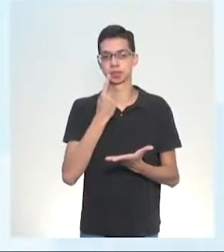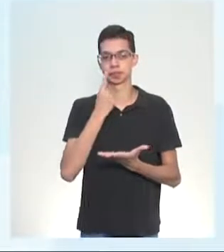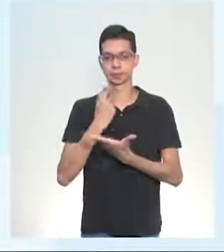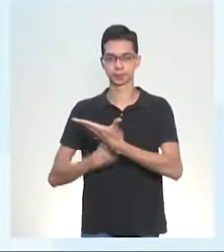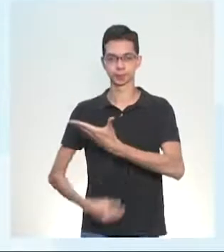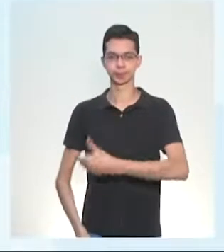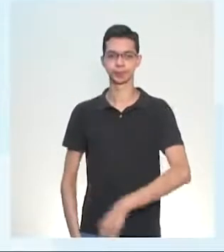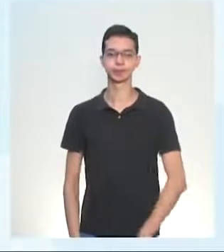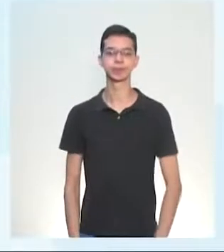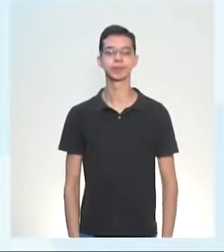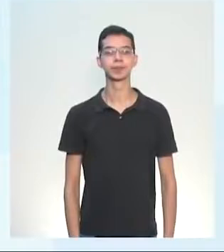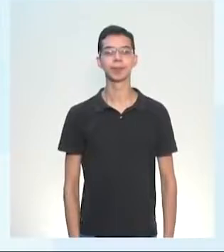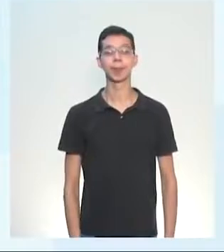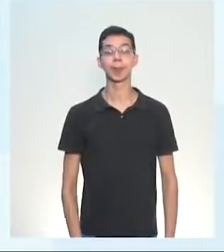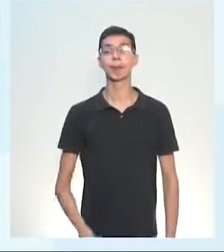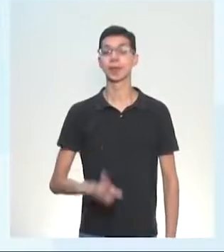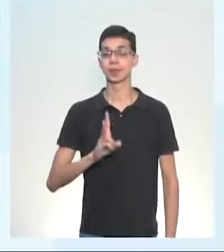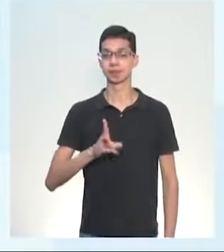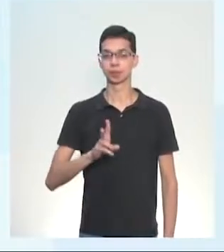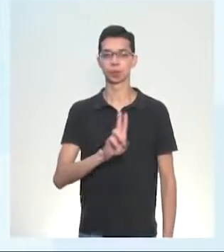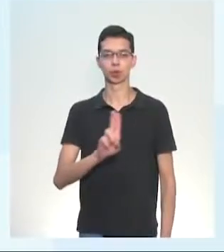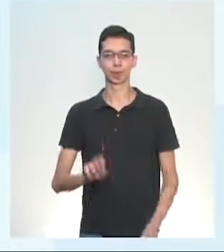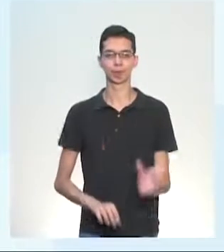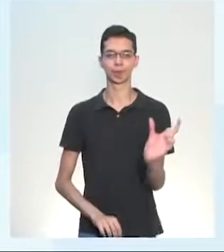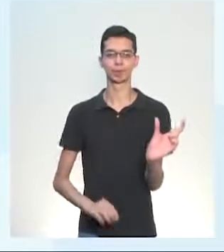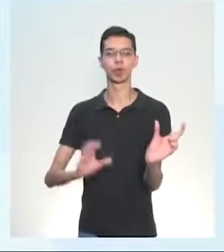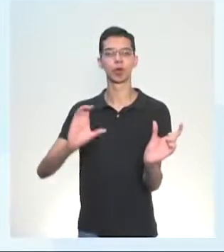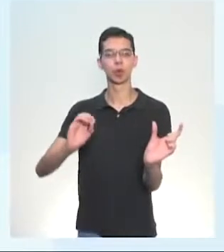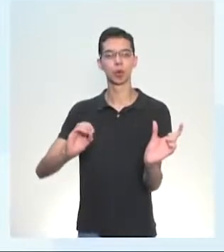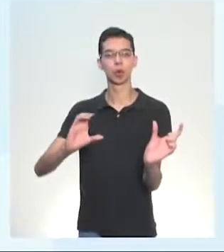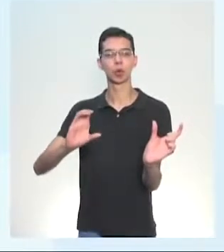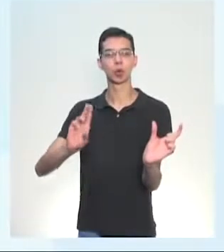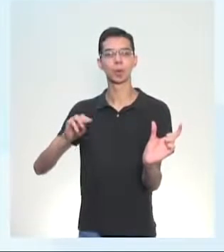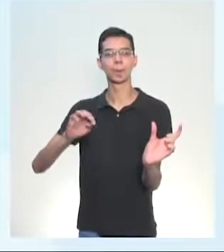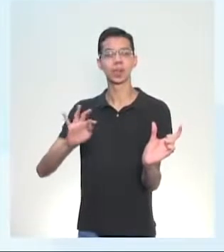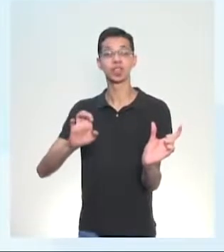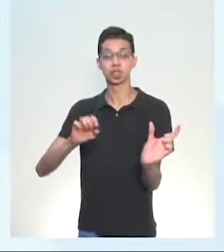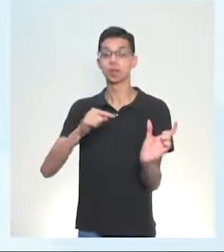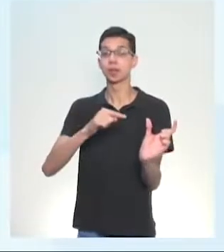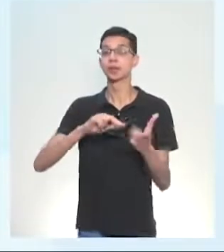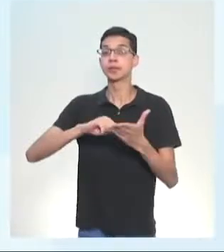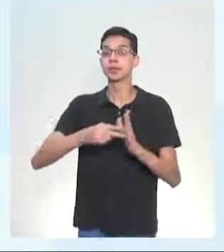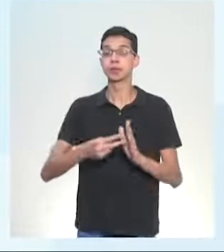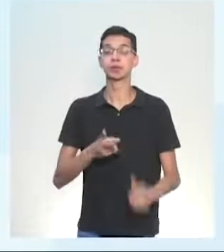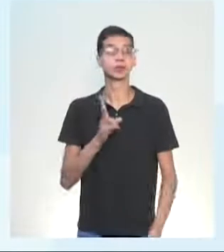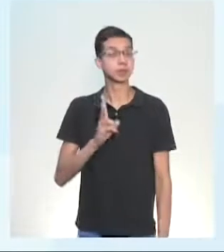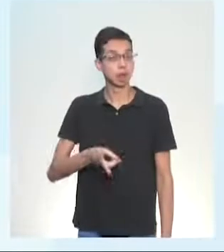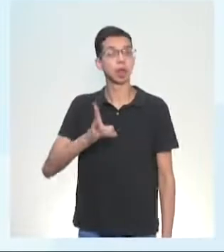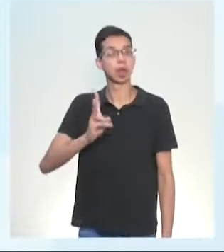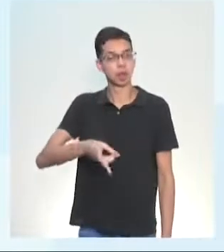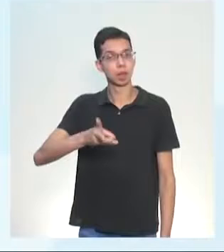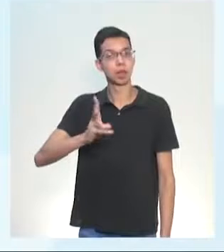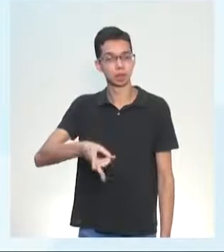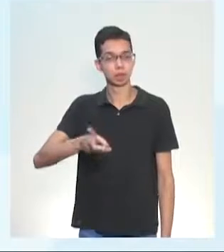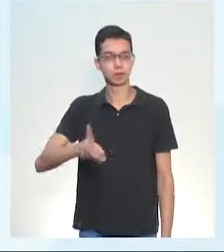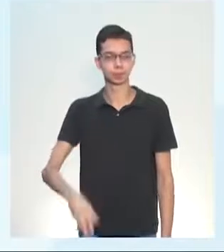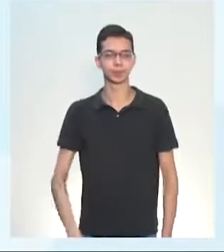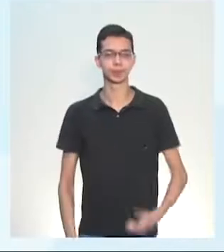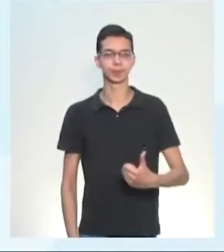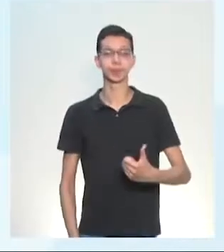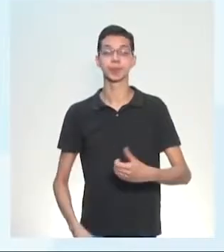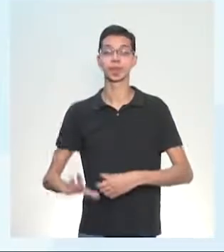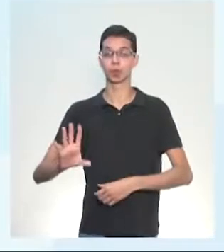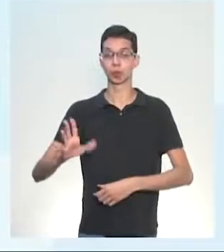né, com frequência, sempre, né, retrata situações atuais, ou seja, que estejam ocorrendo no mesmo tempo